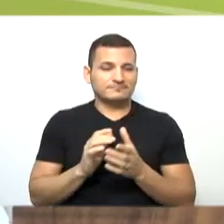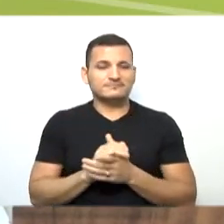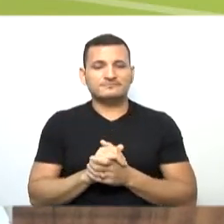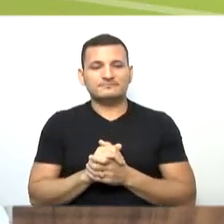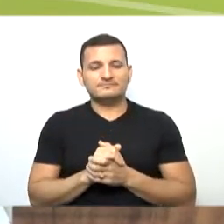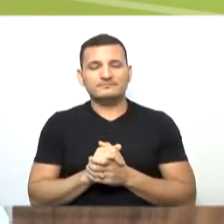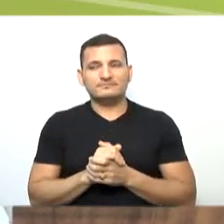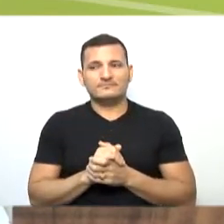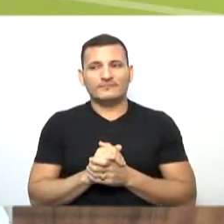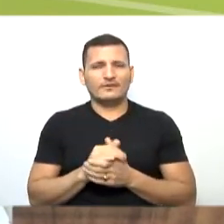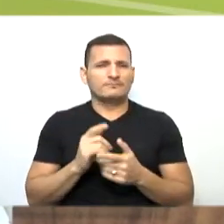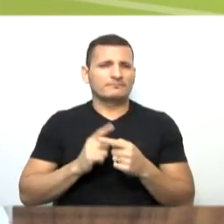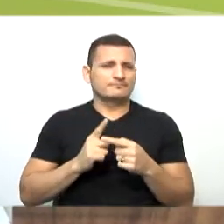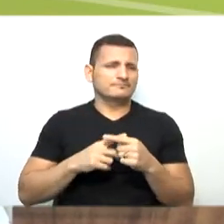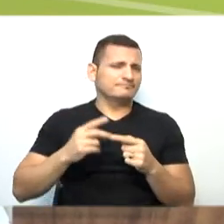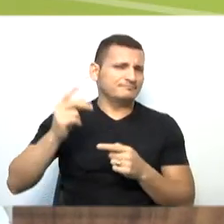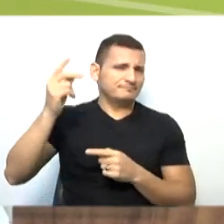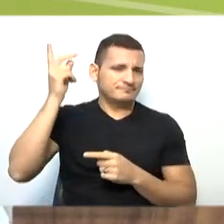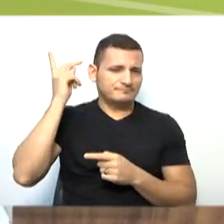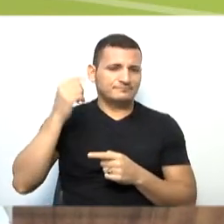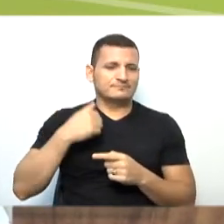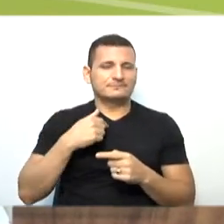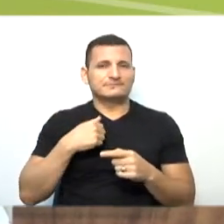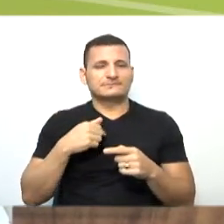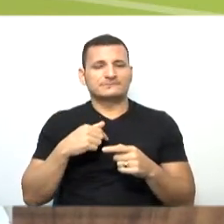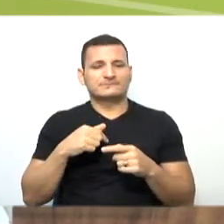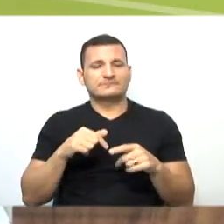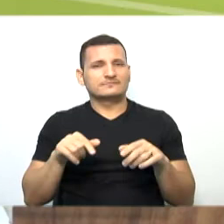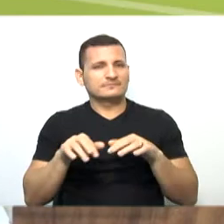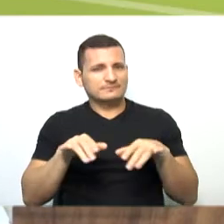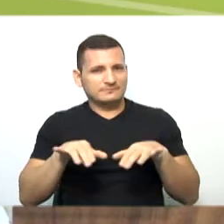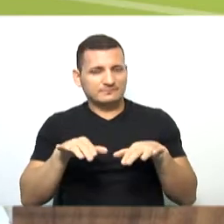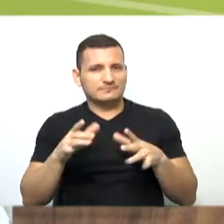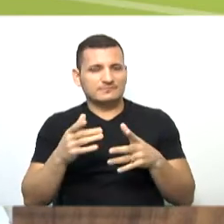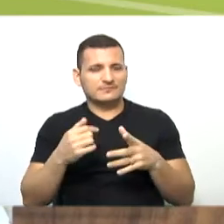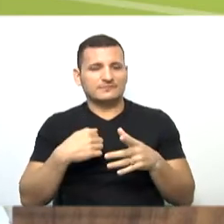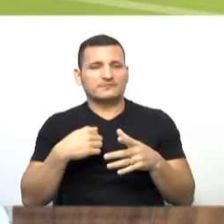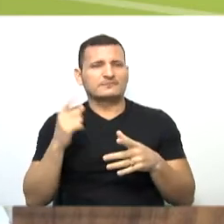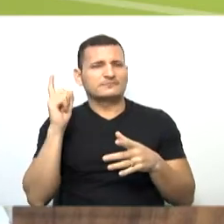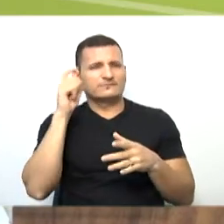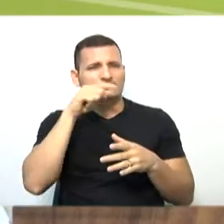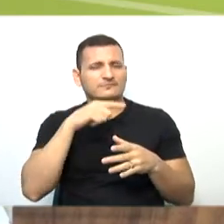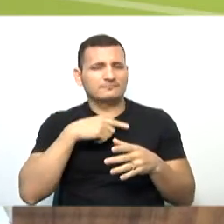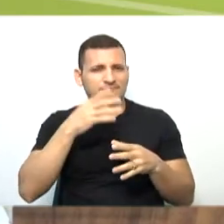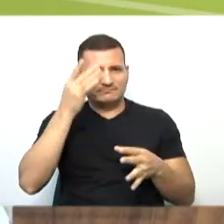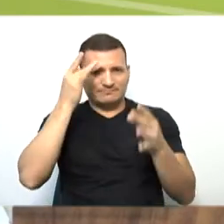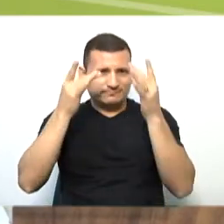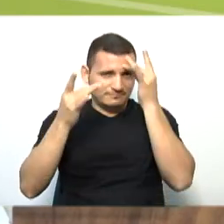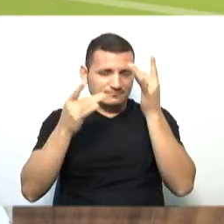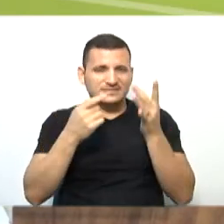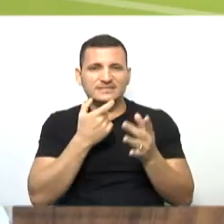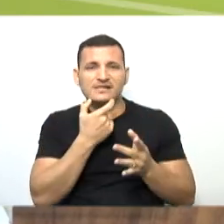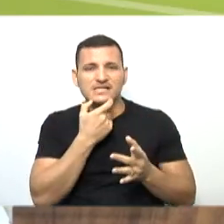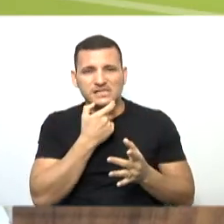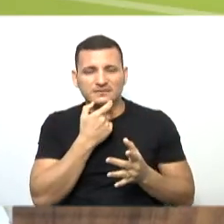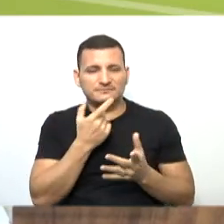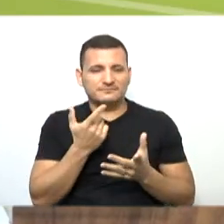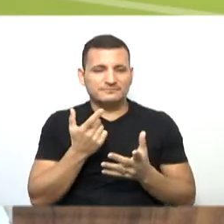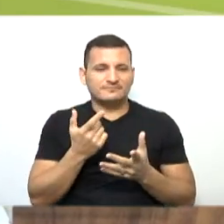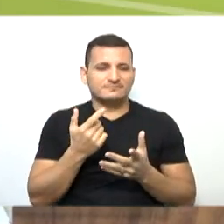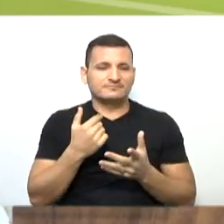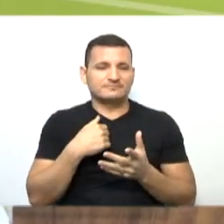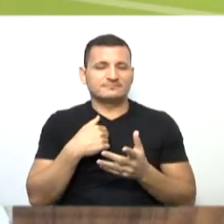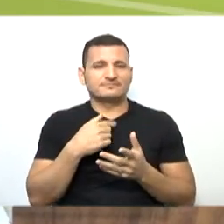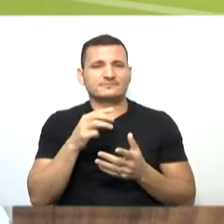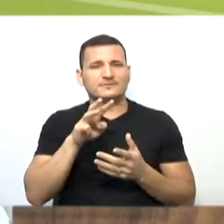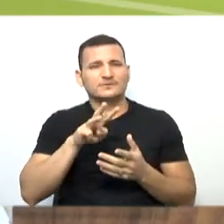defender. Antigamente, como eu programava para front-end, eu tinha muita dificuldade de decorar o inglês, né? Aí eu tinha que